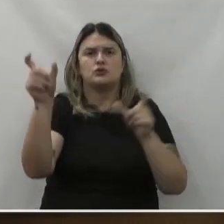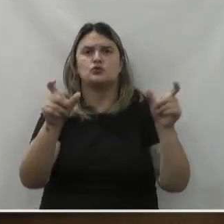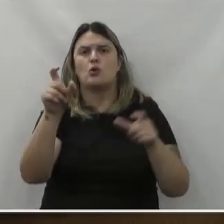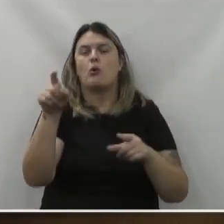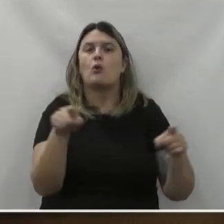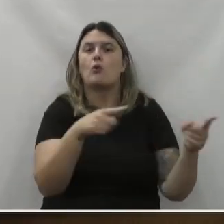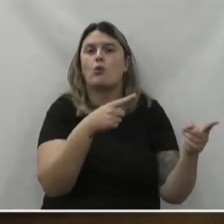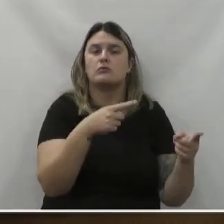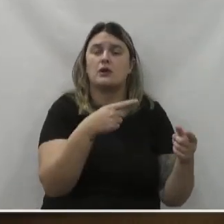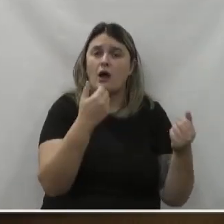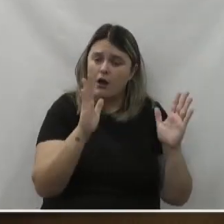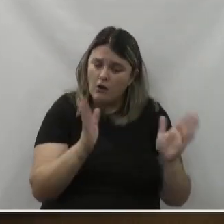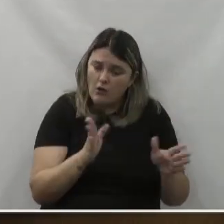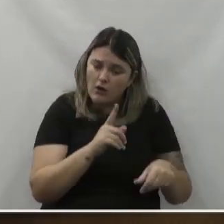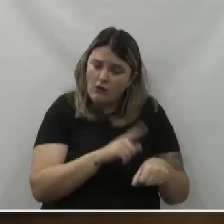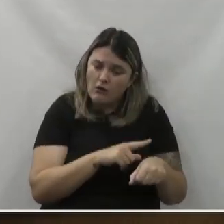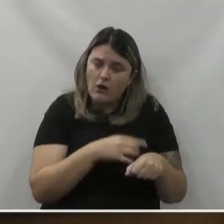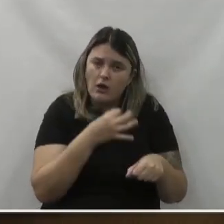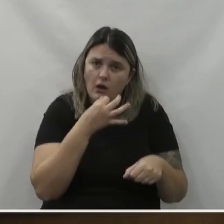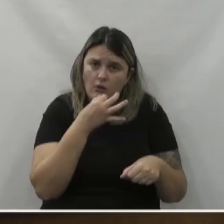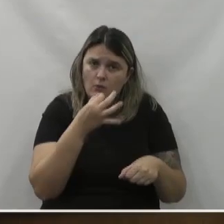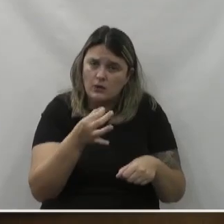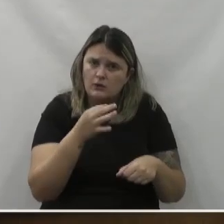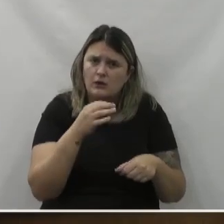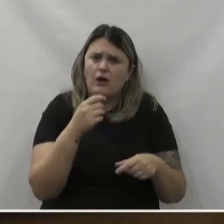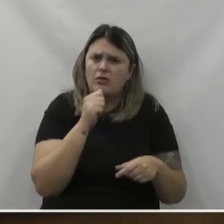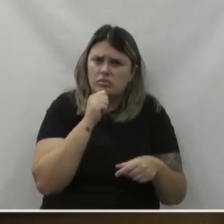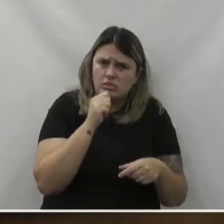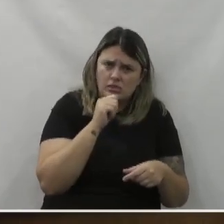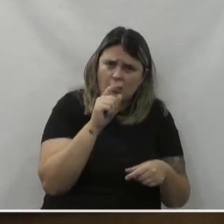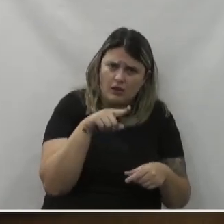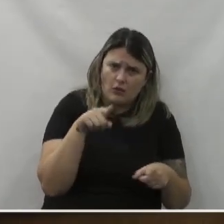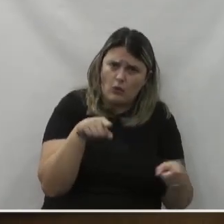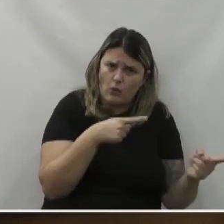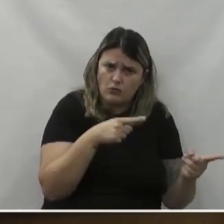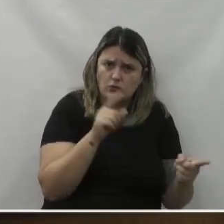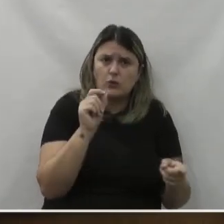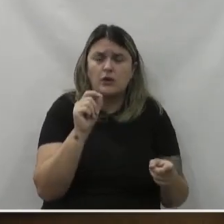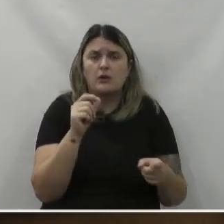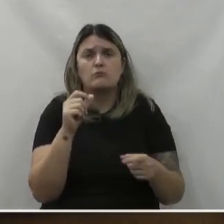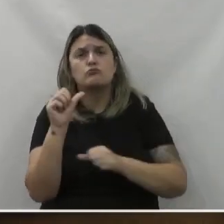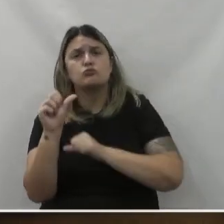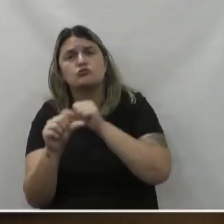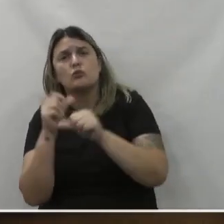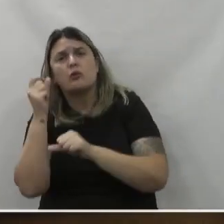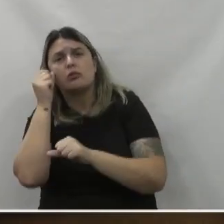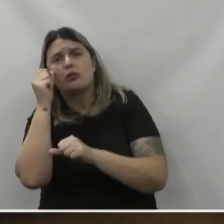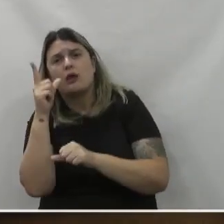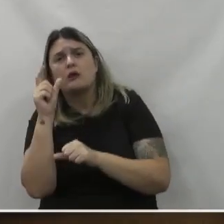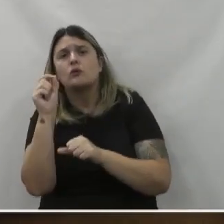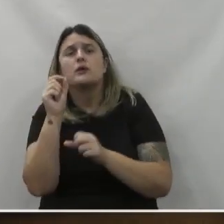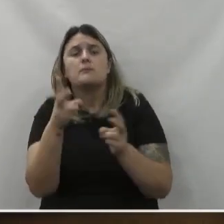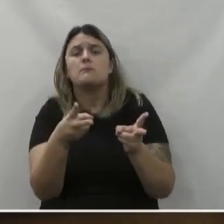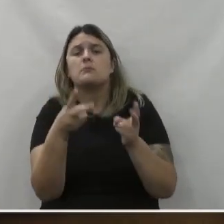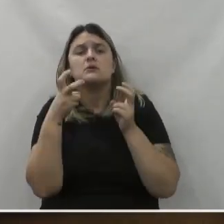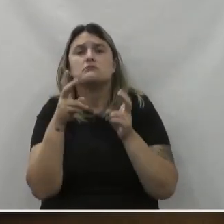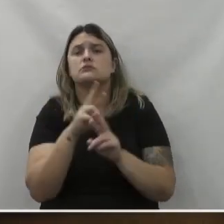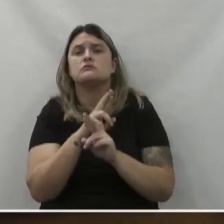que se pronunciem no que ainda são contra, ou no que mudaram de ideia, o que enxergaram